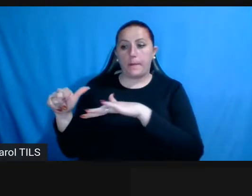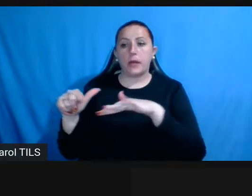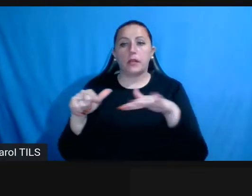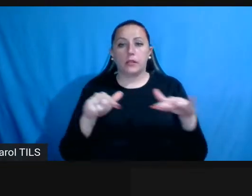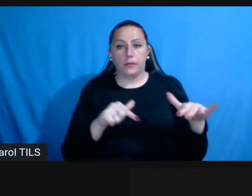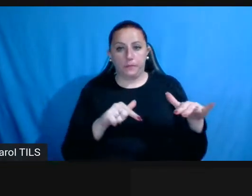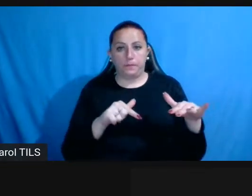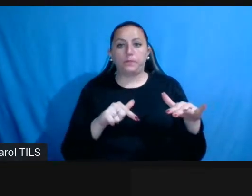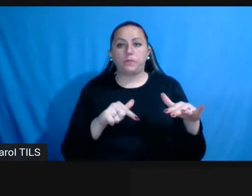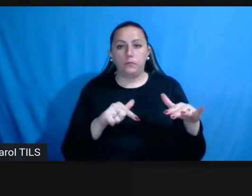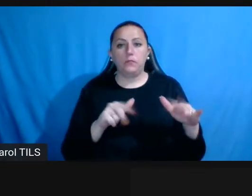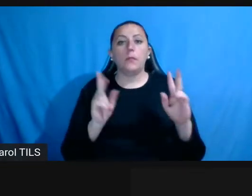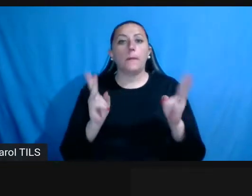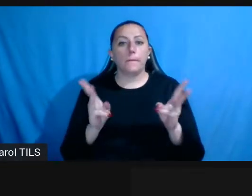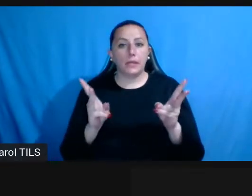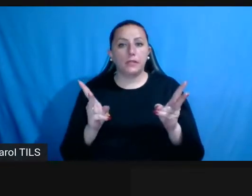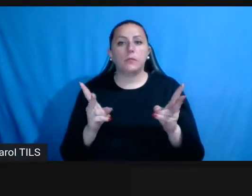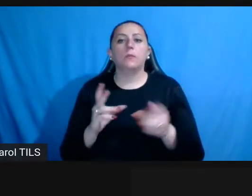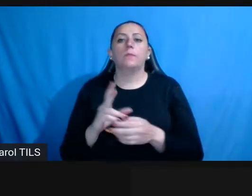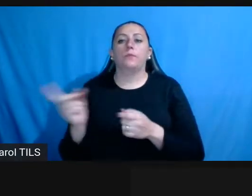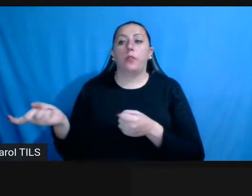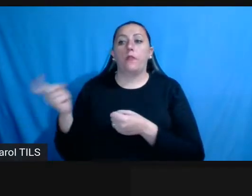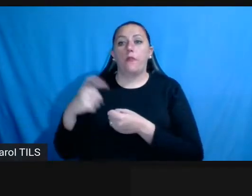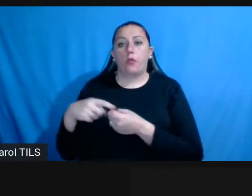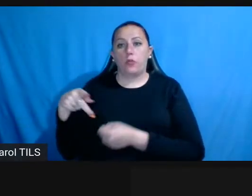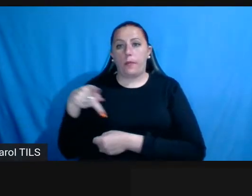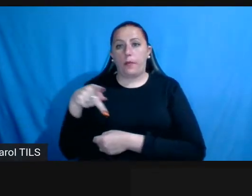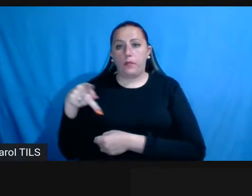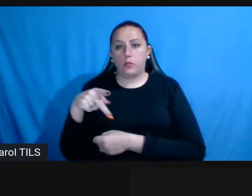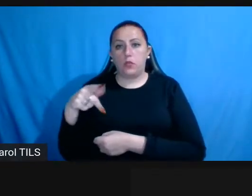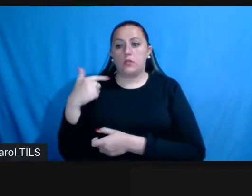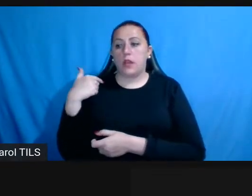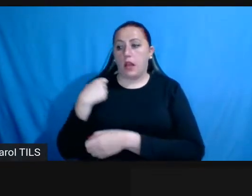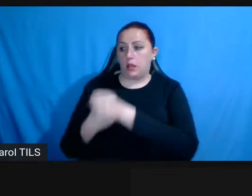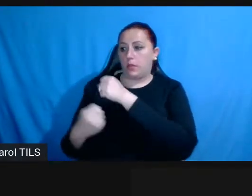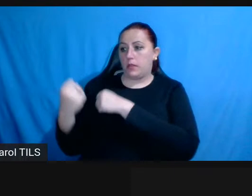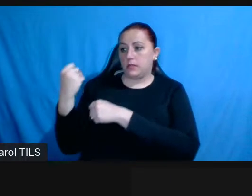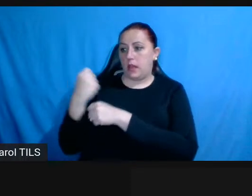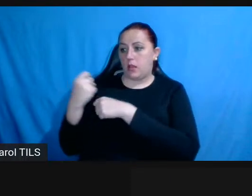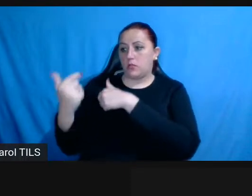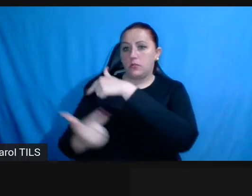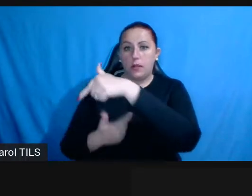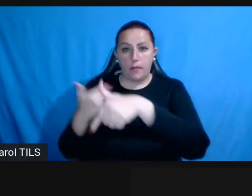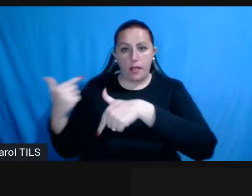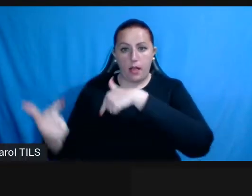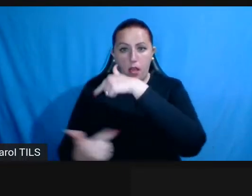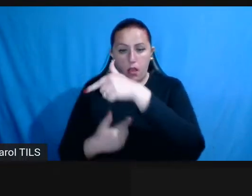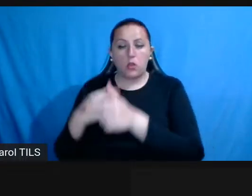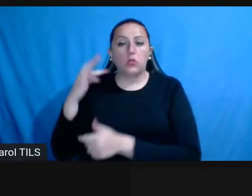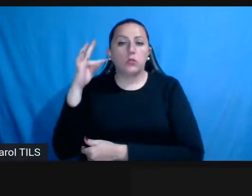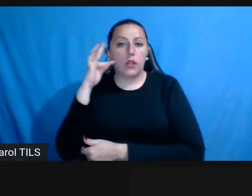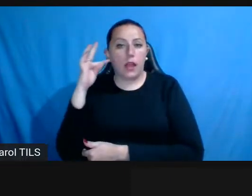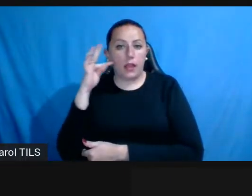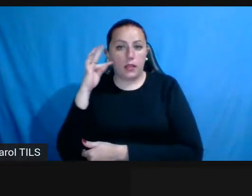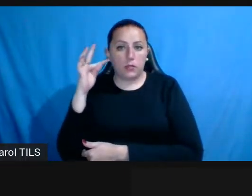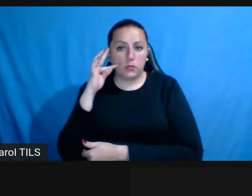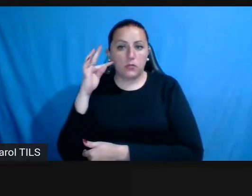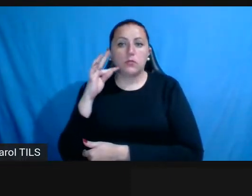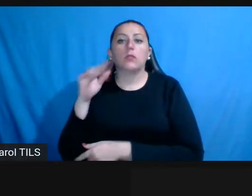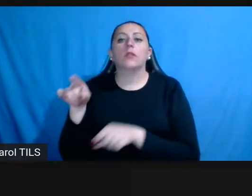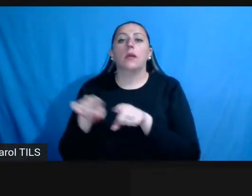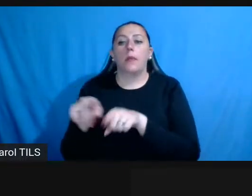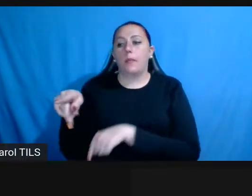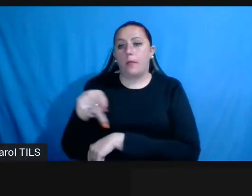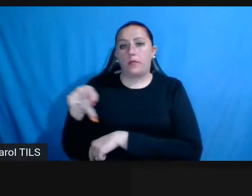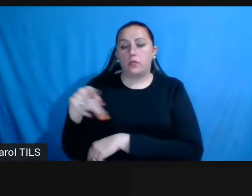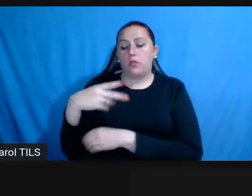os professores, como ano passado, trabalharam, então os docentes e os técnicos administrativos, tá? Trabalharam